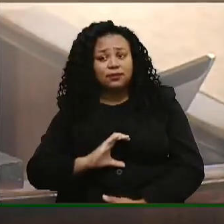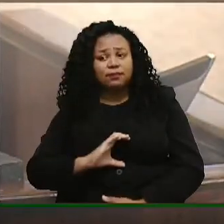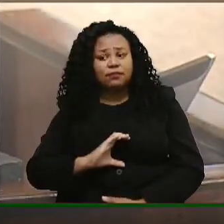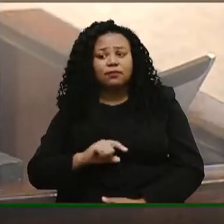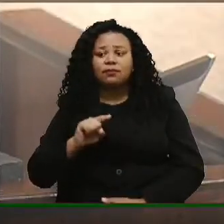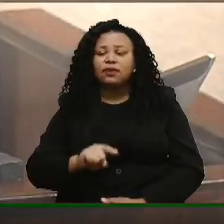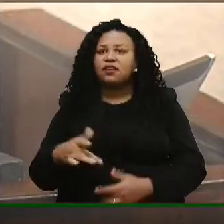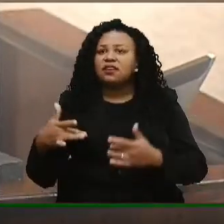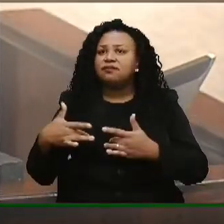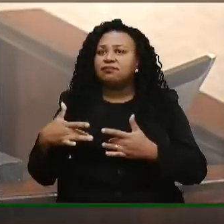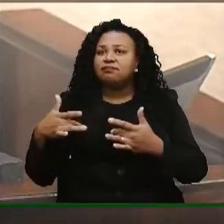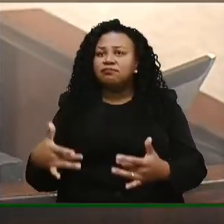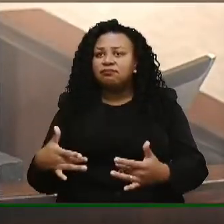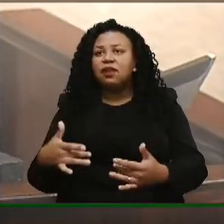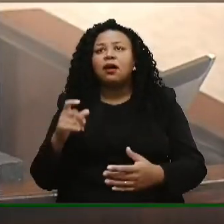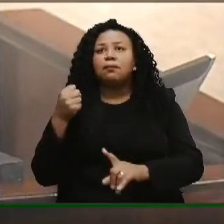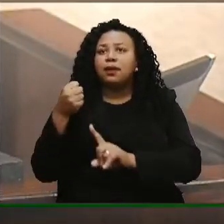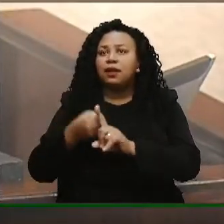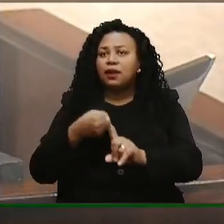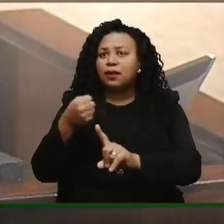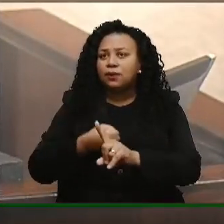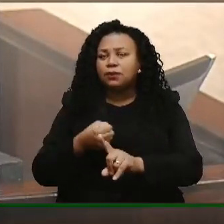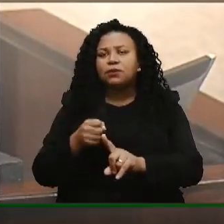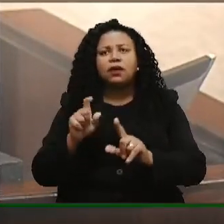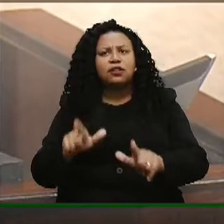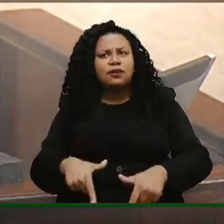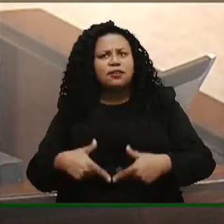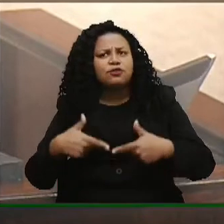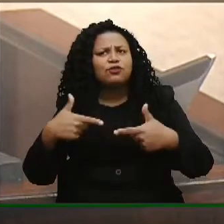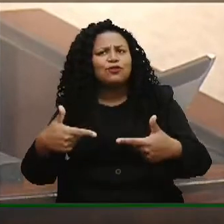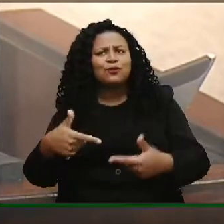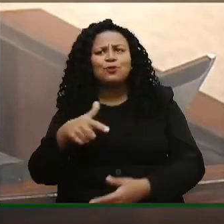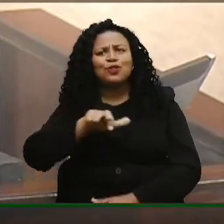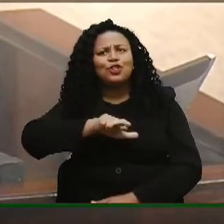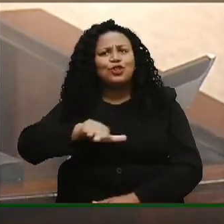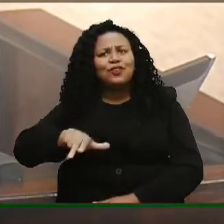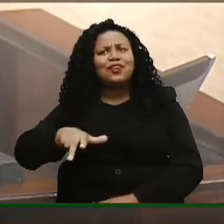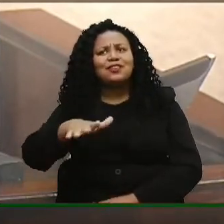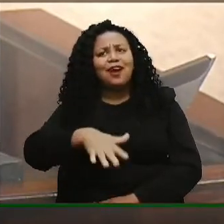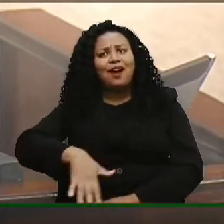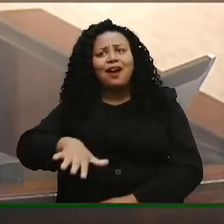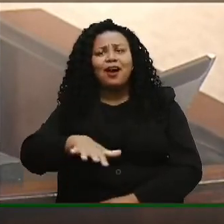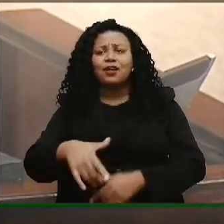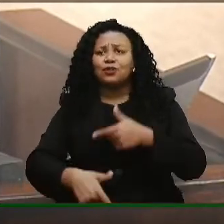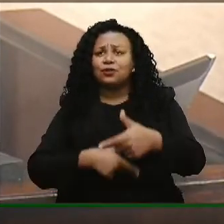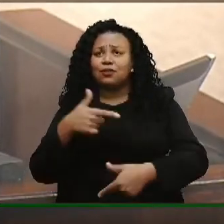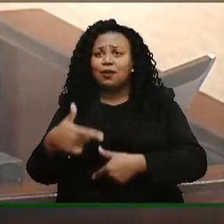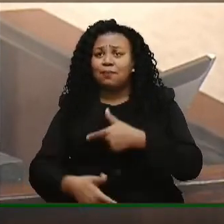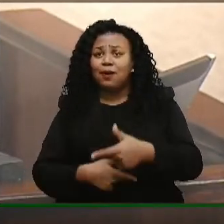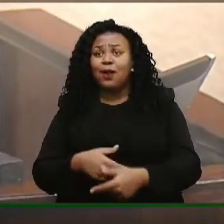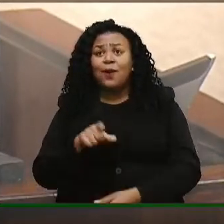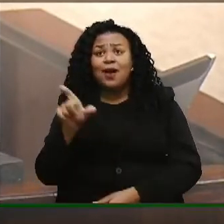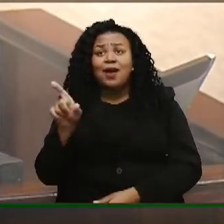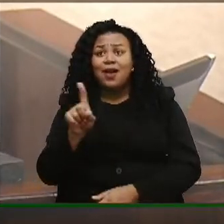que se destacam por sua luta e ativismo em diversas áreas de atuação. Essas